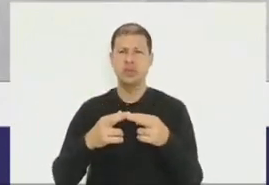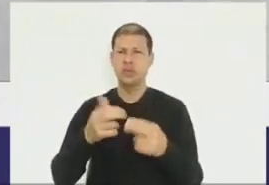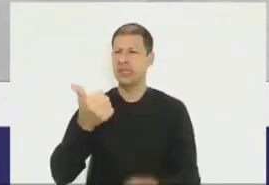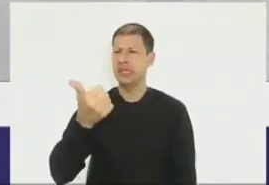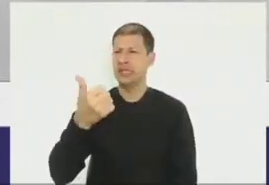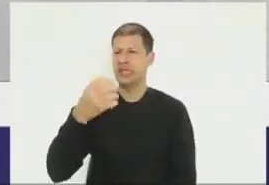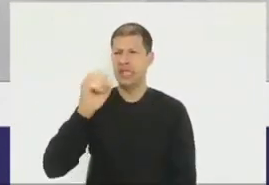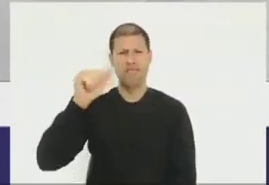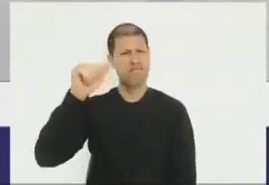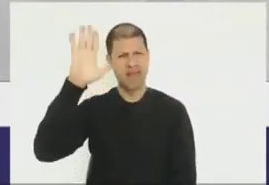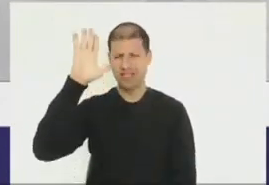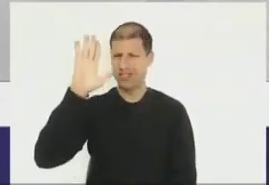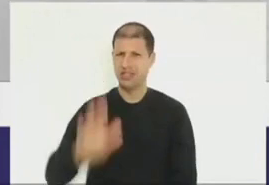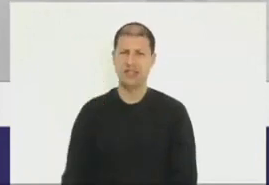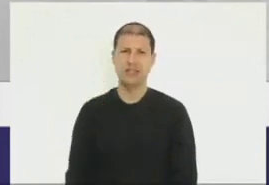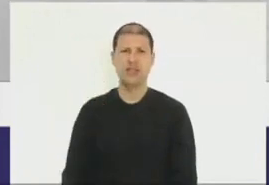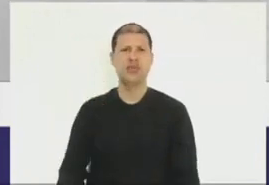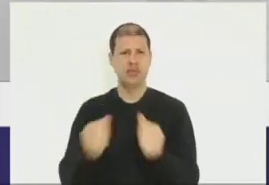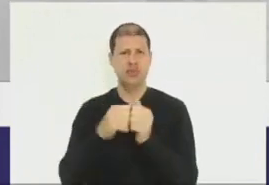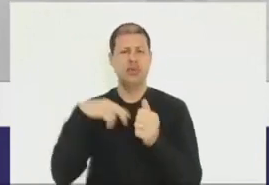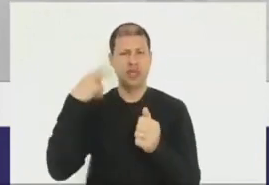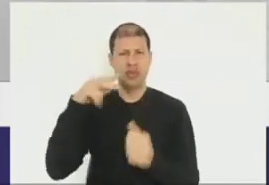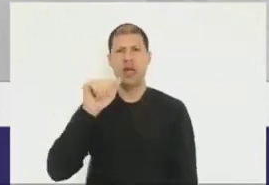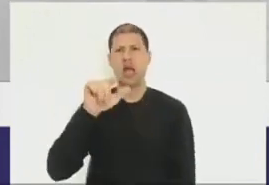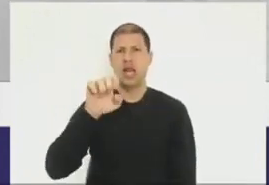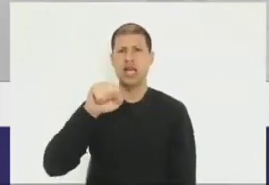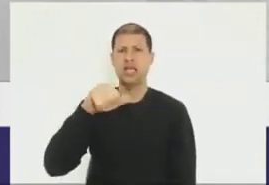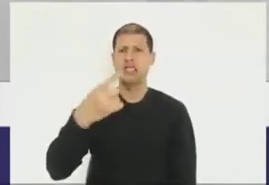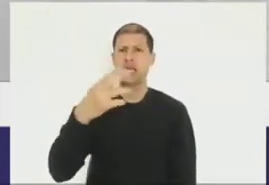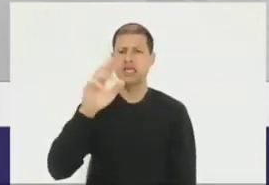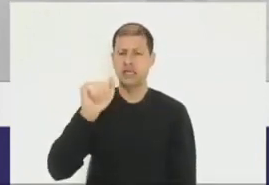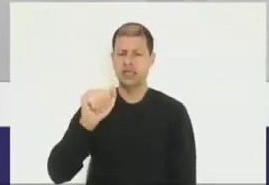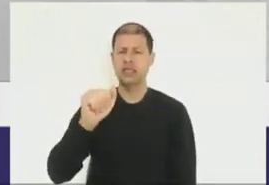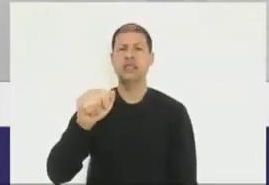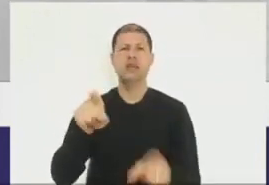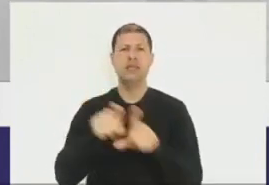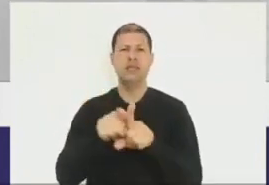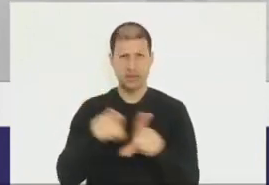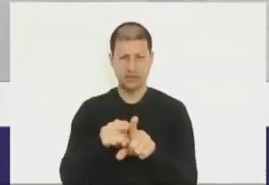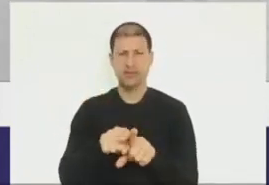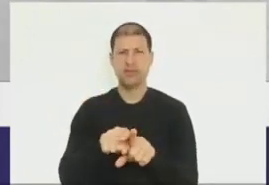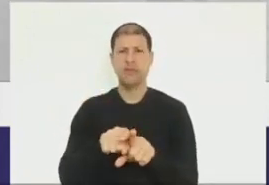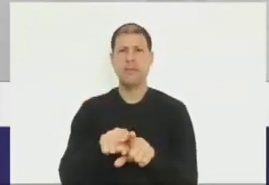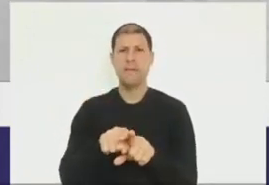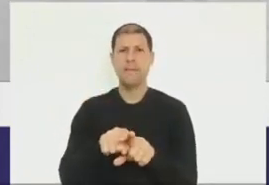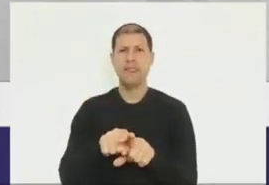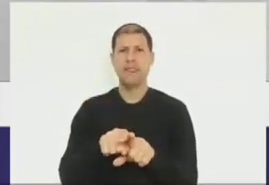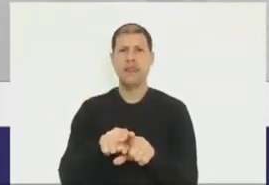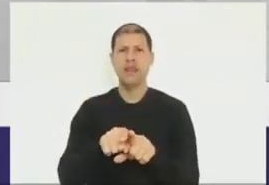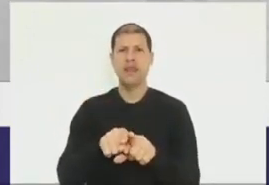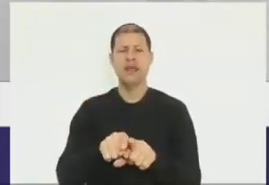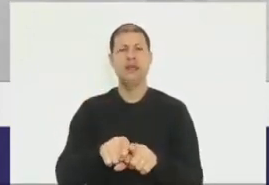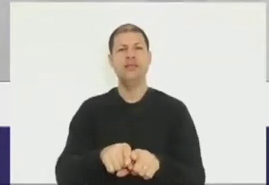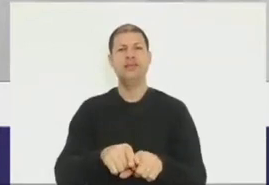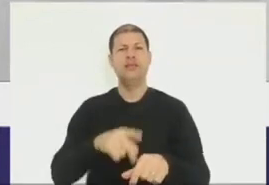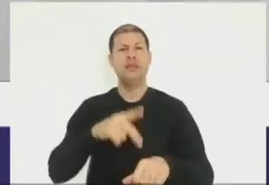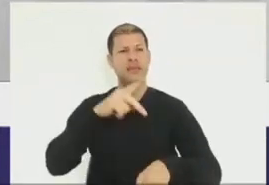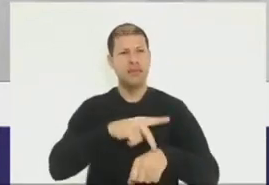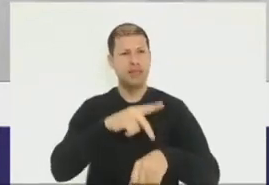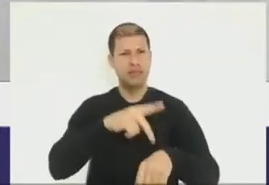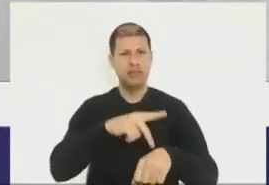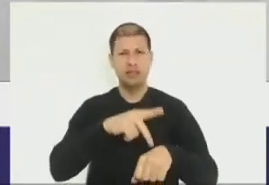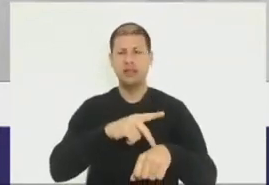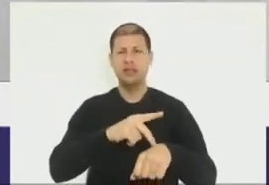requerimentos, junto com a vereadora Alessandra também, e pedra dura, tanto bate até que fura.